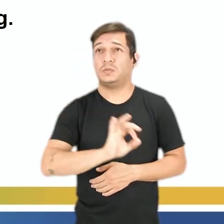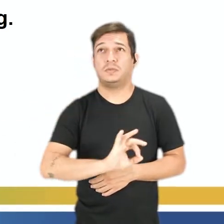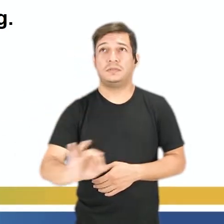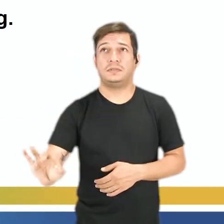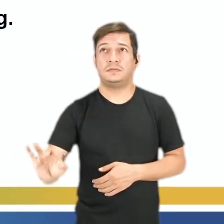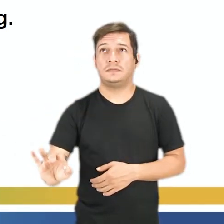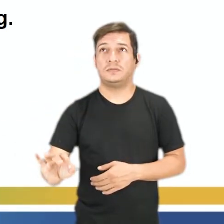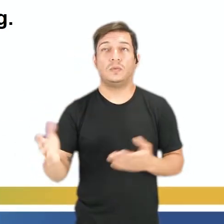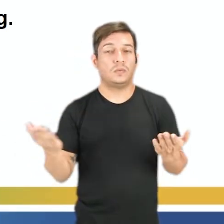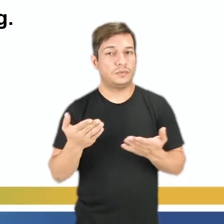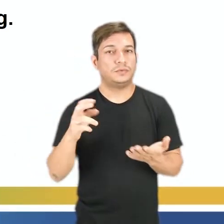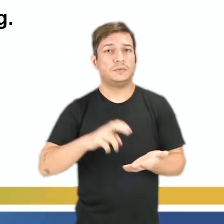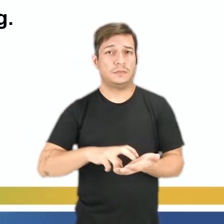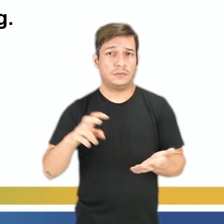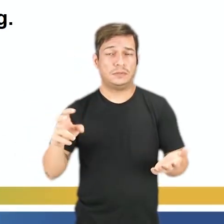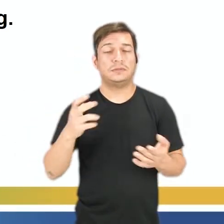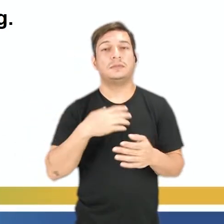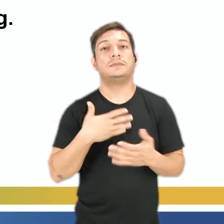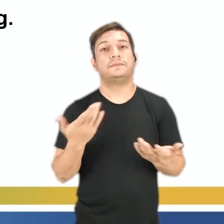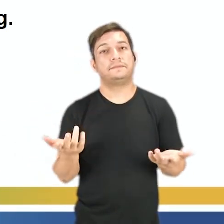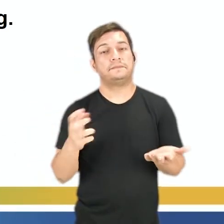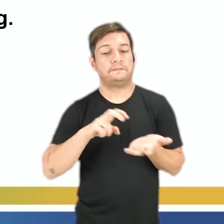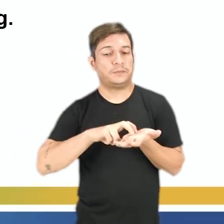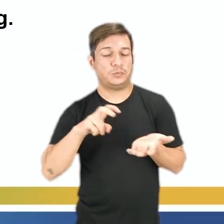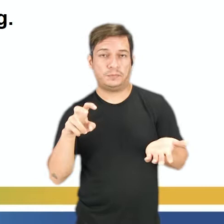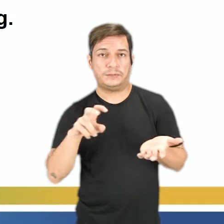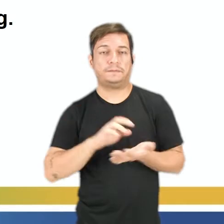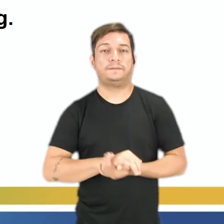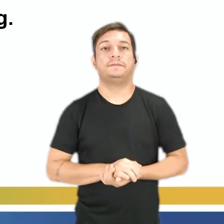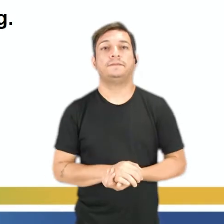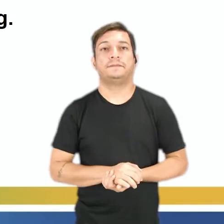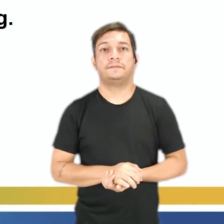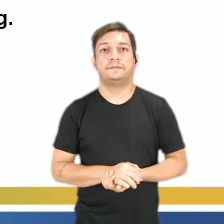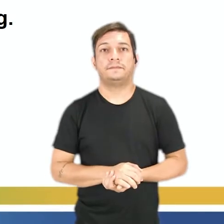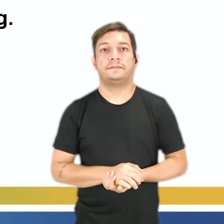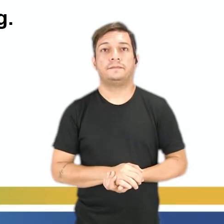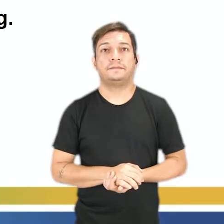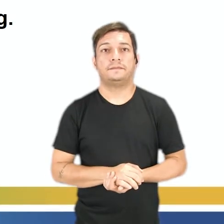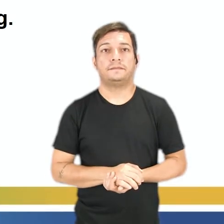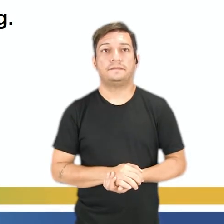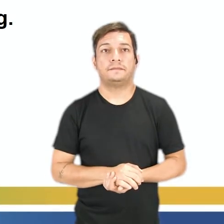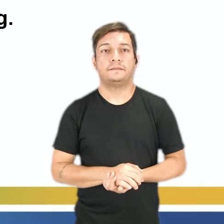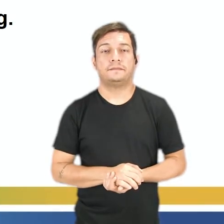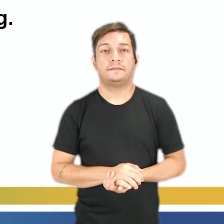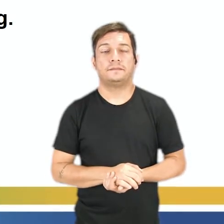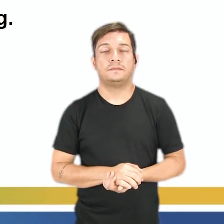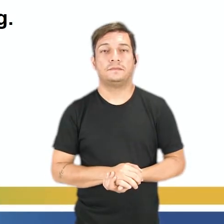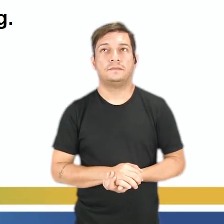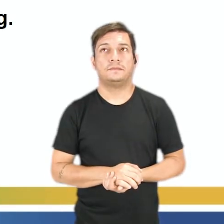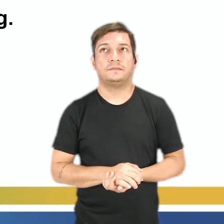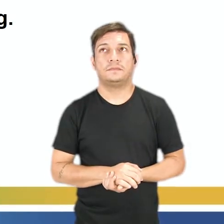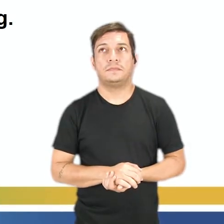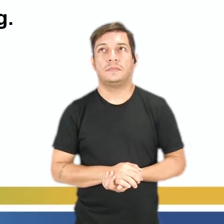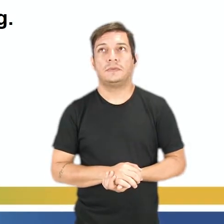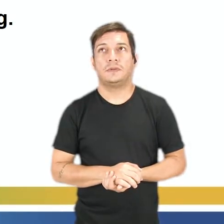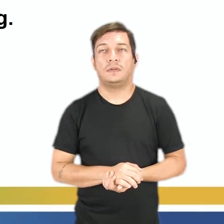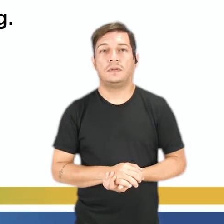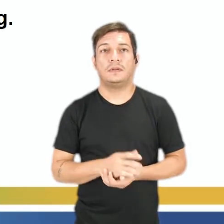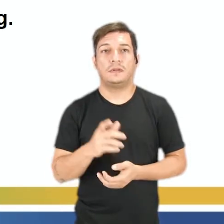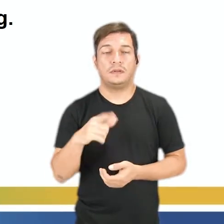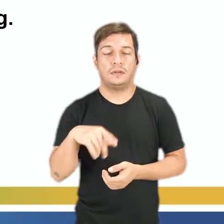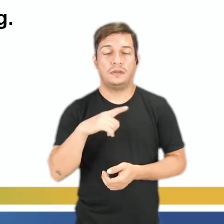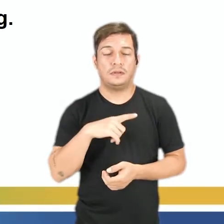terrível hoje de manhã ou pela manhã, tá? Ele teve uma dor de